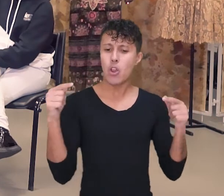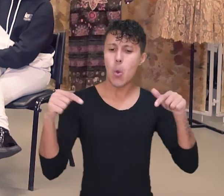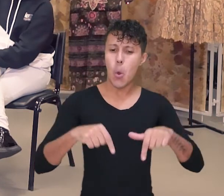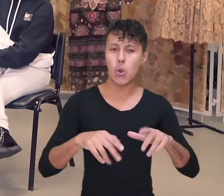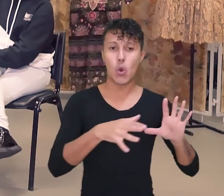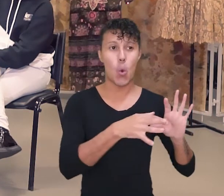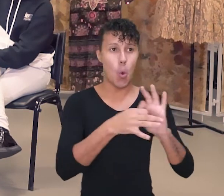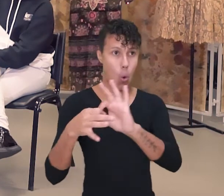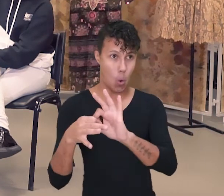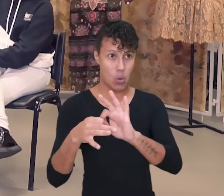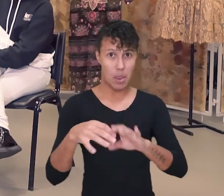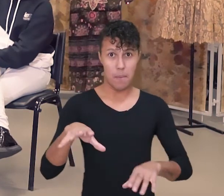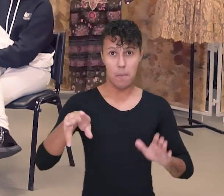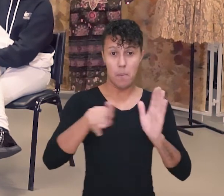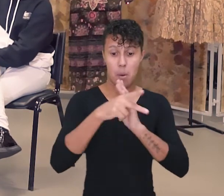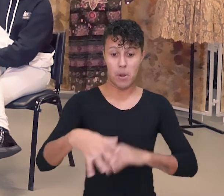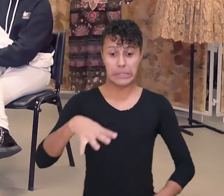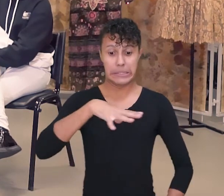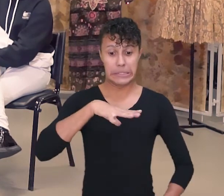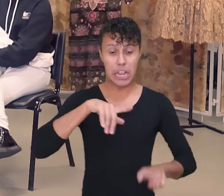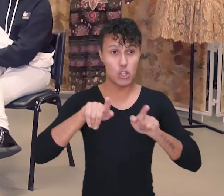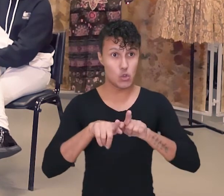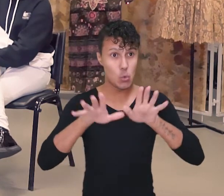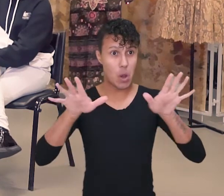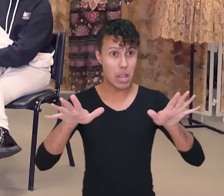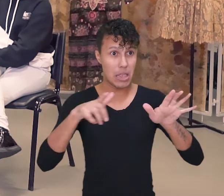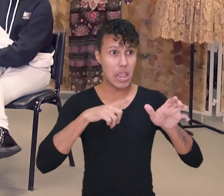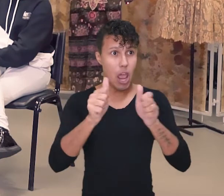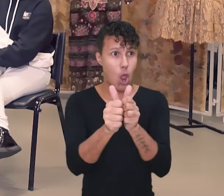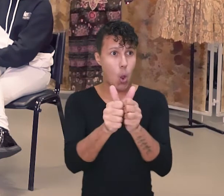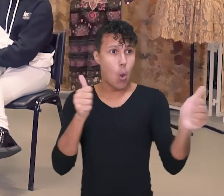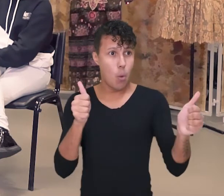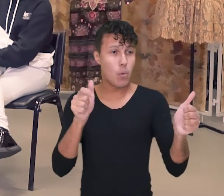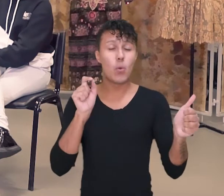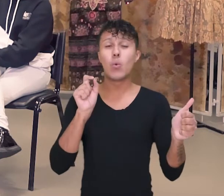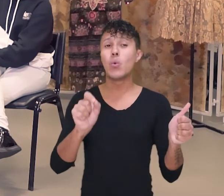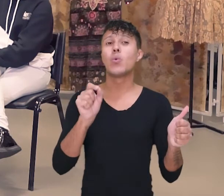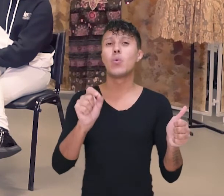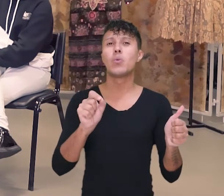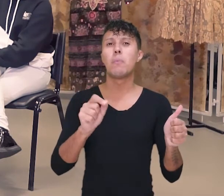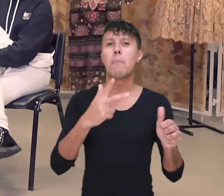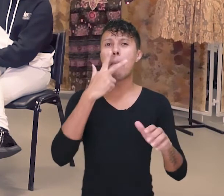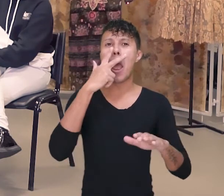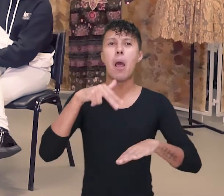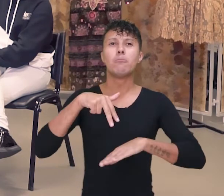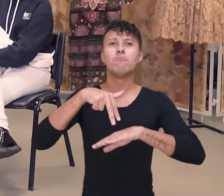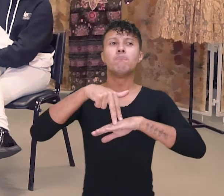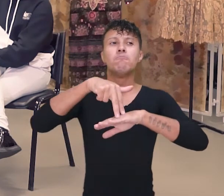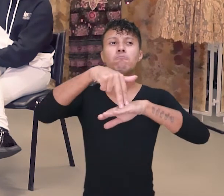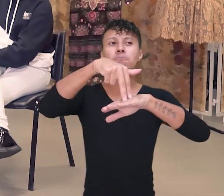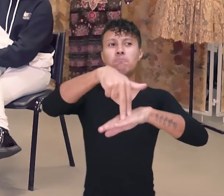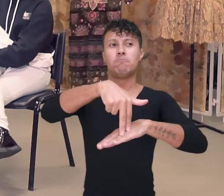no contexto da nossa cidade, eu acho que rola uma ruptura de uma emancipação